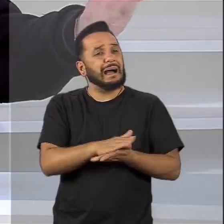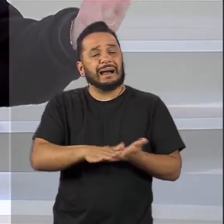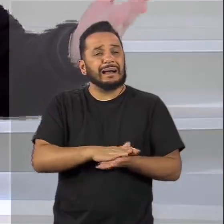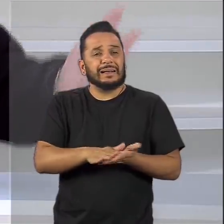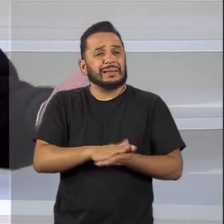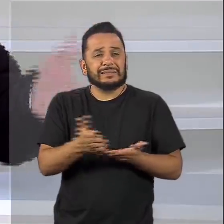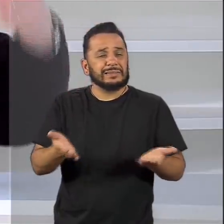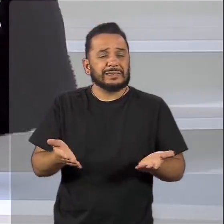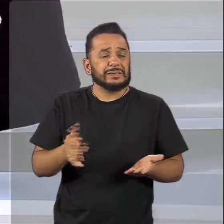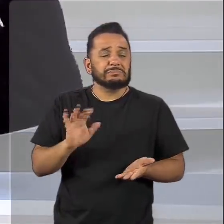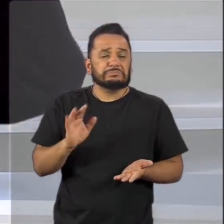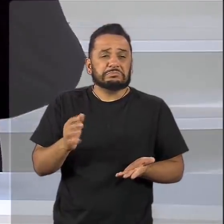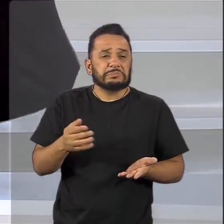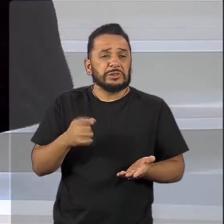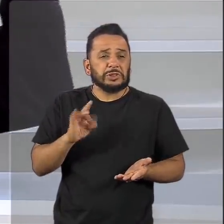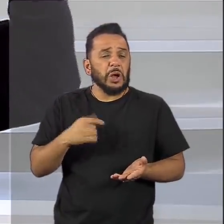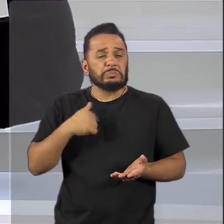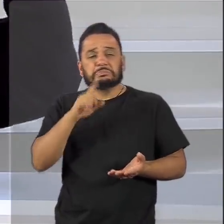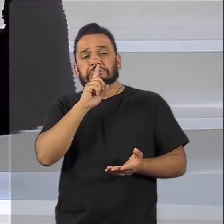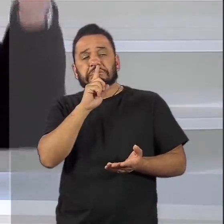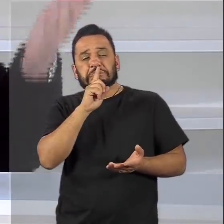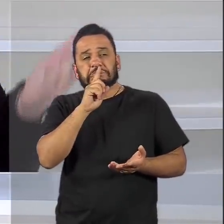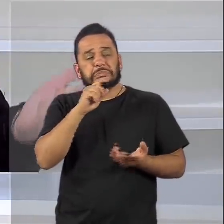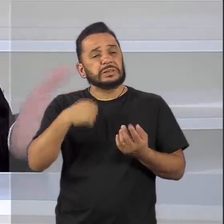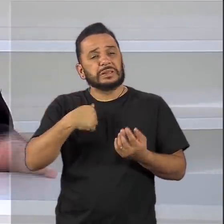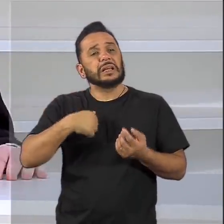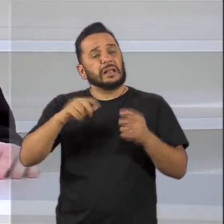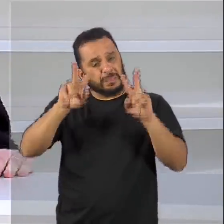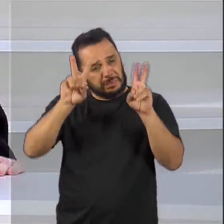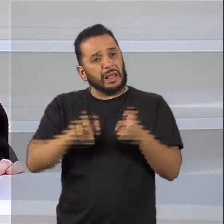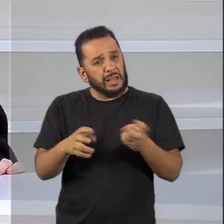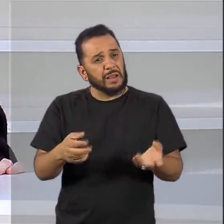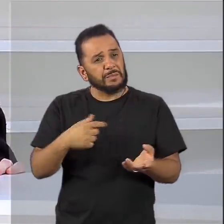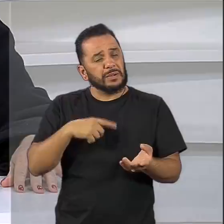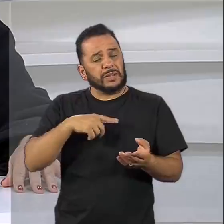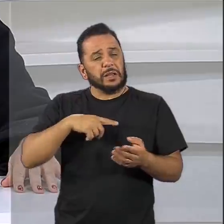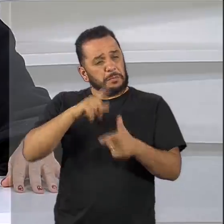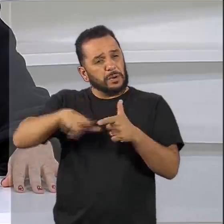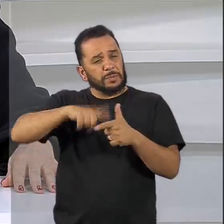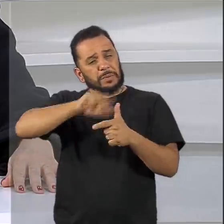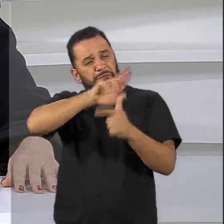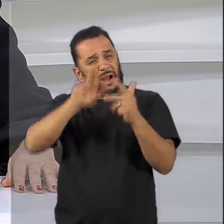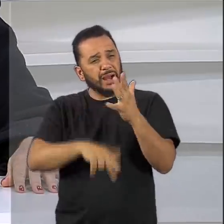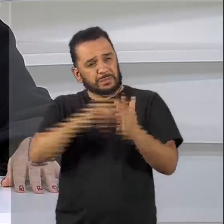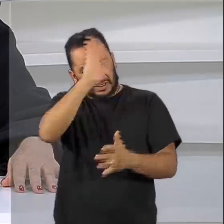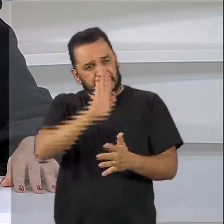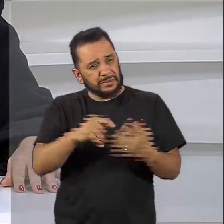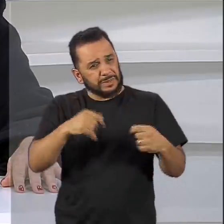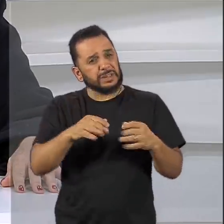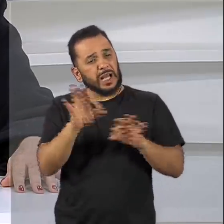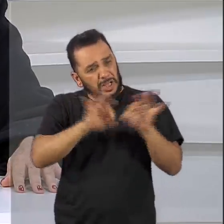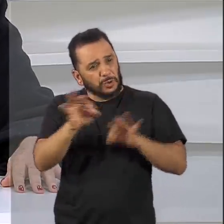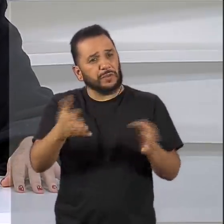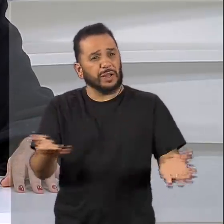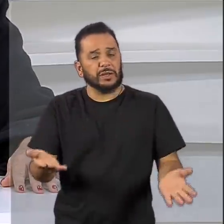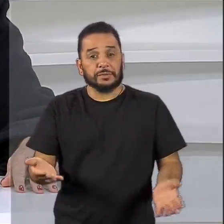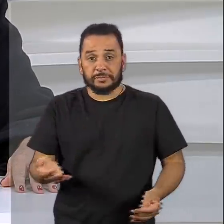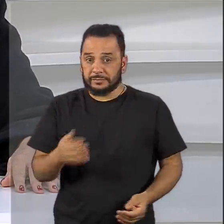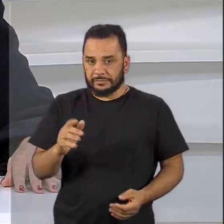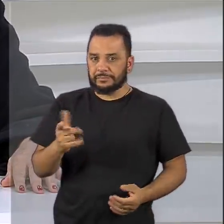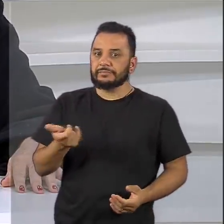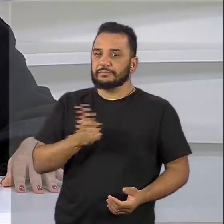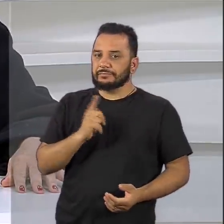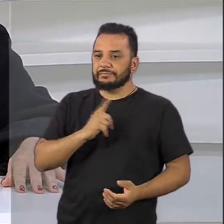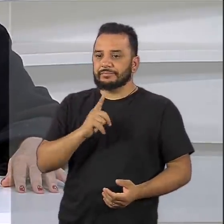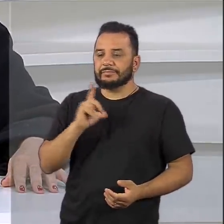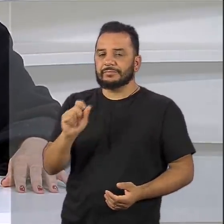falou, minimamente esse aspecto, entre os N outros que o país não, faz. Acho que a campanha vai trazer tudo isso passa pela questão, pelo